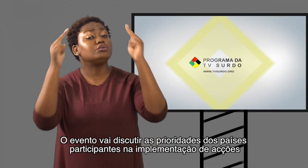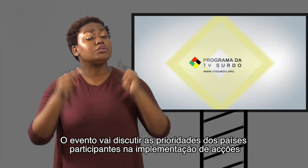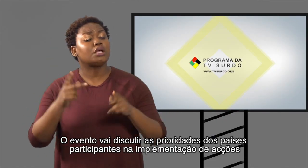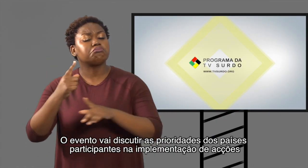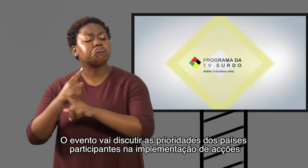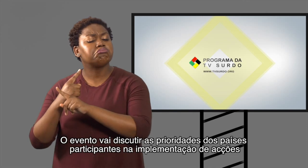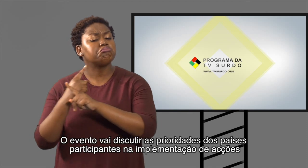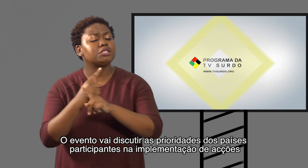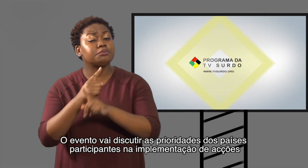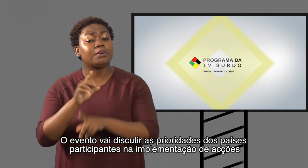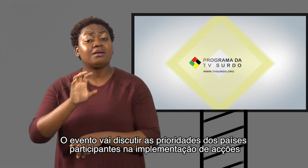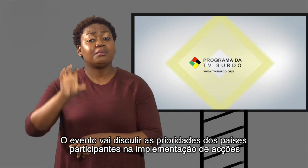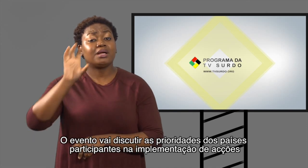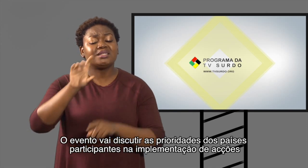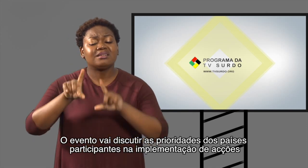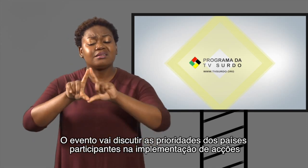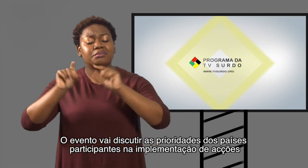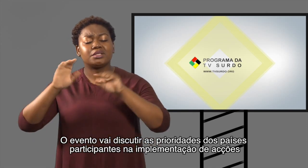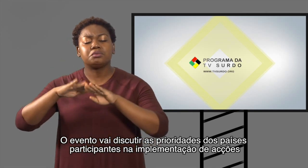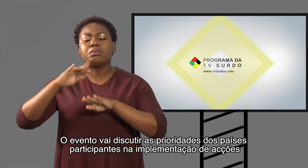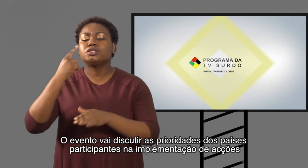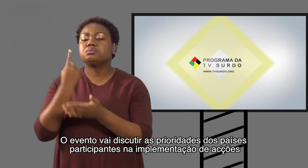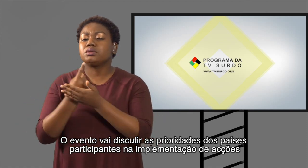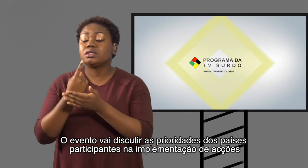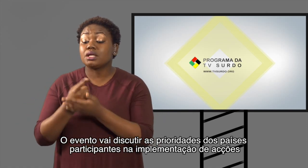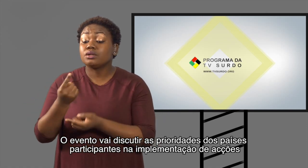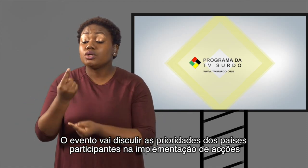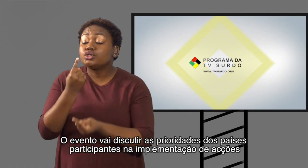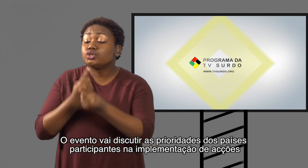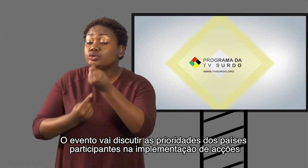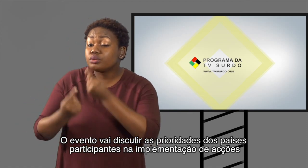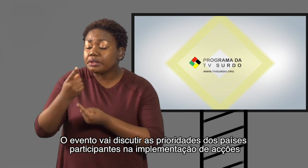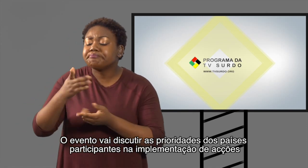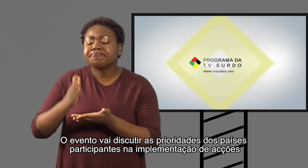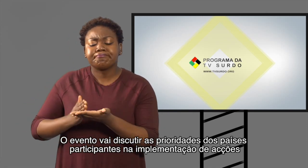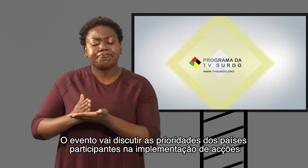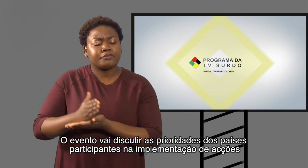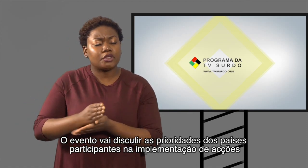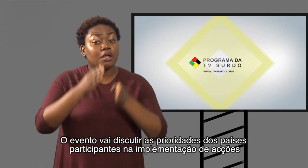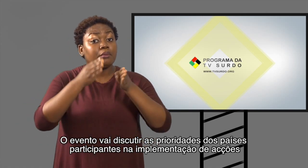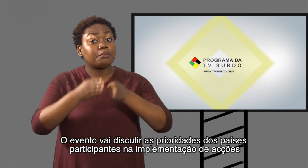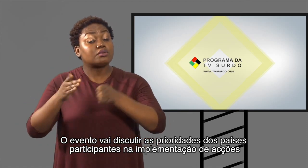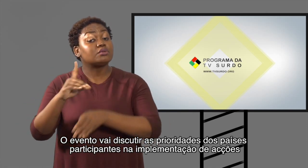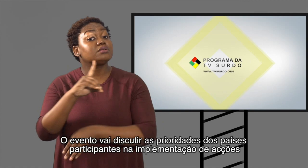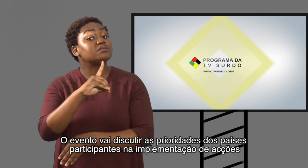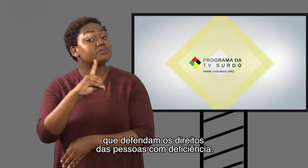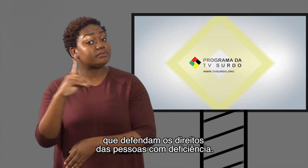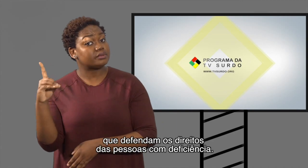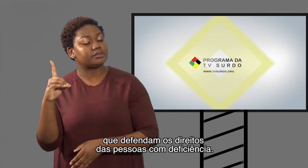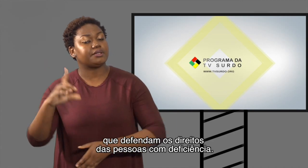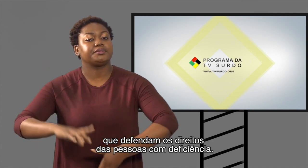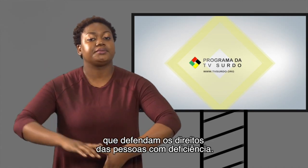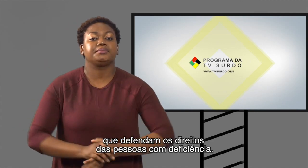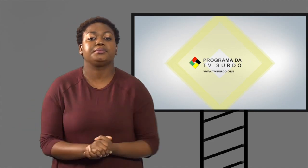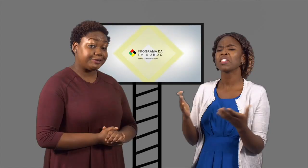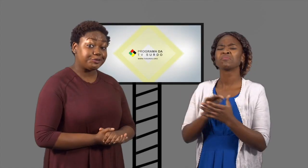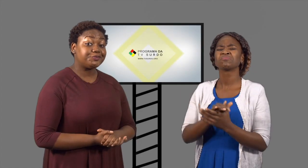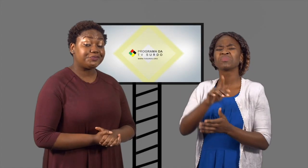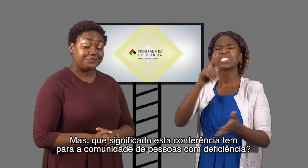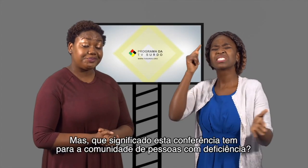discutir as prioridades dos países participantes na implementação de ações que defendam os